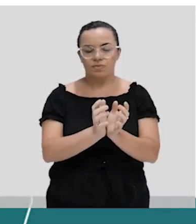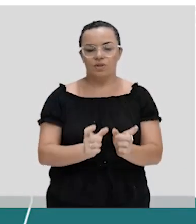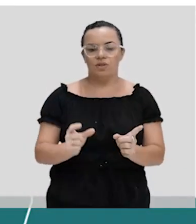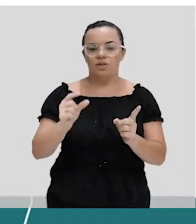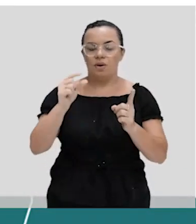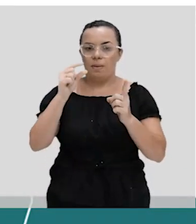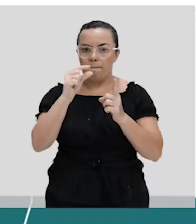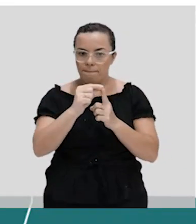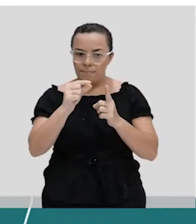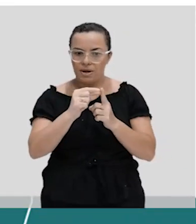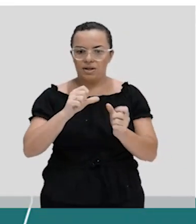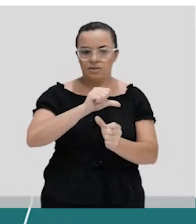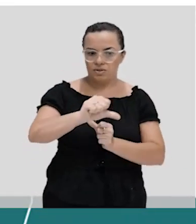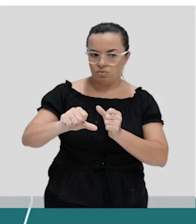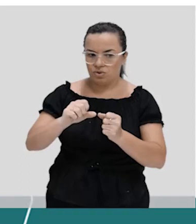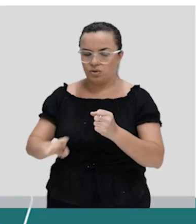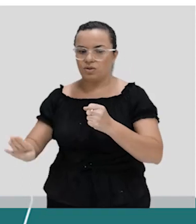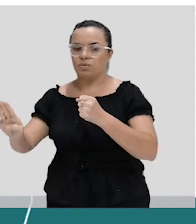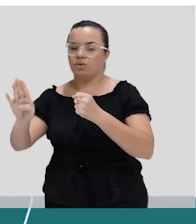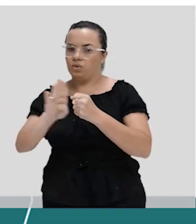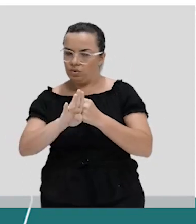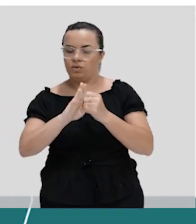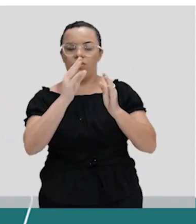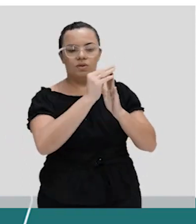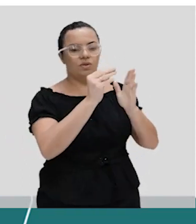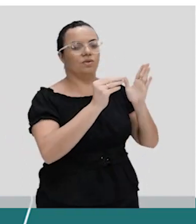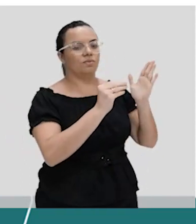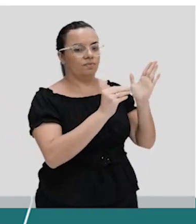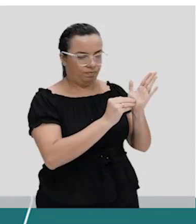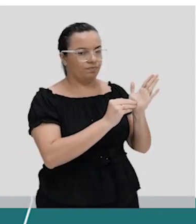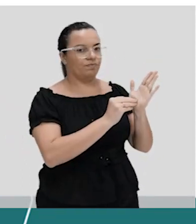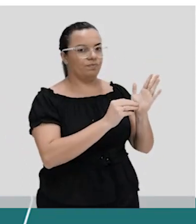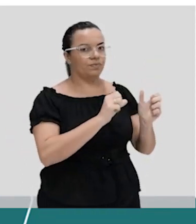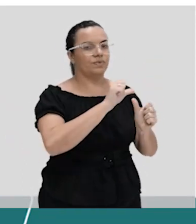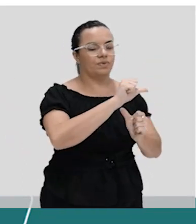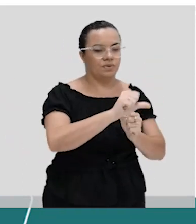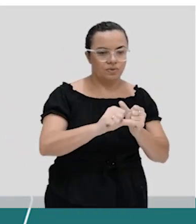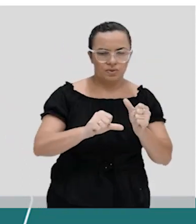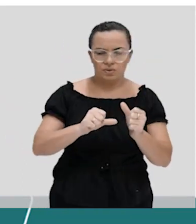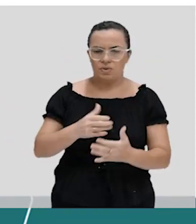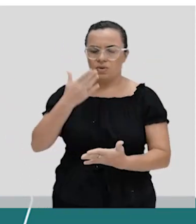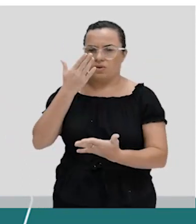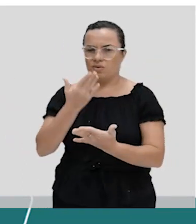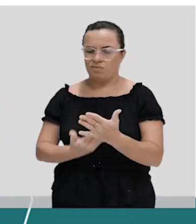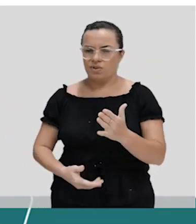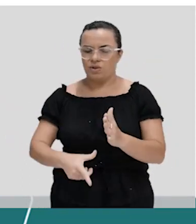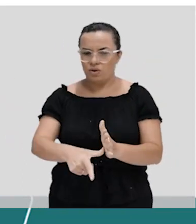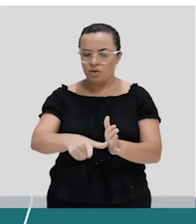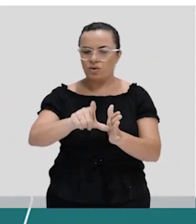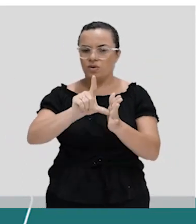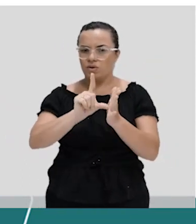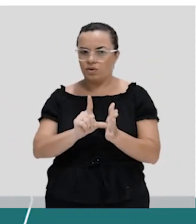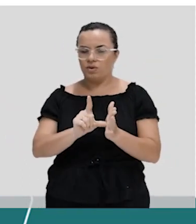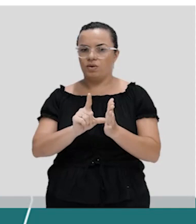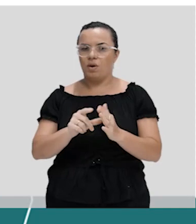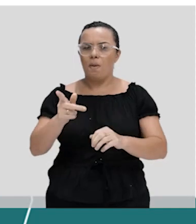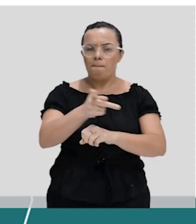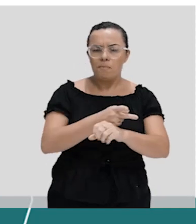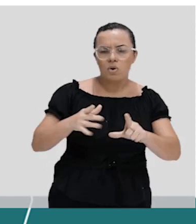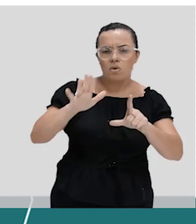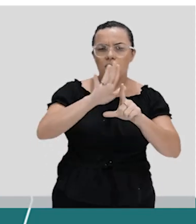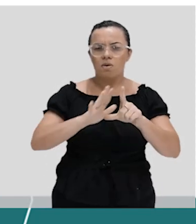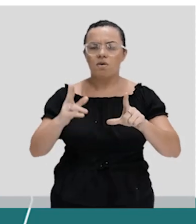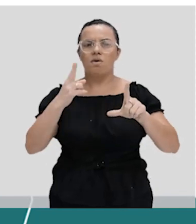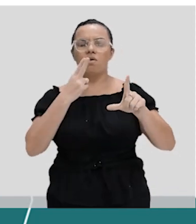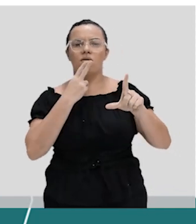o substantivo. Dessa vez trabalharemos sobre as flexões. Se você perdeu a aula anterior, vai lá na plataforma Gonçalves Dias que